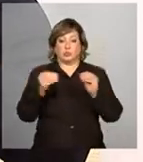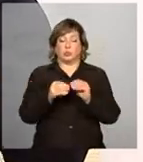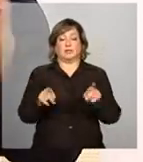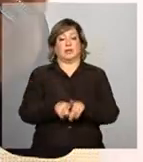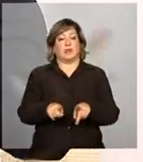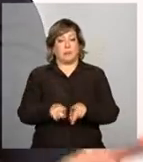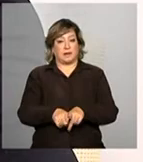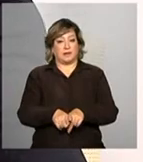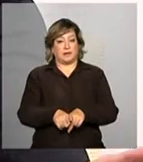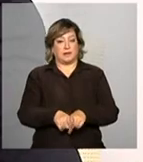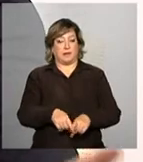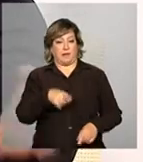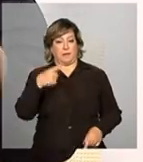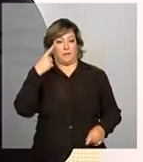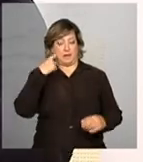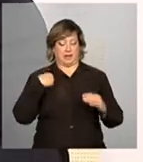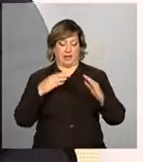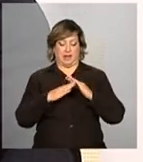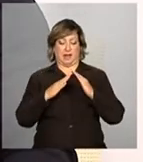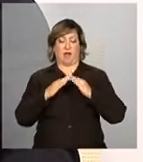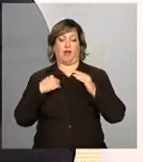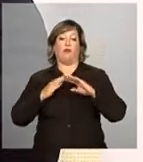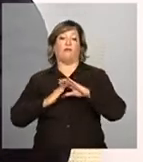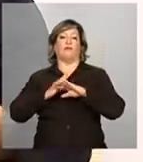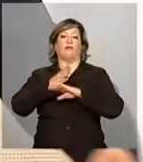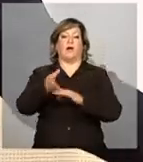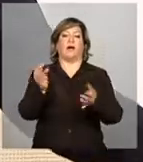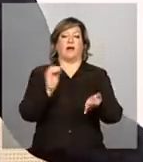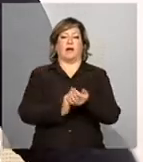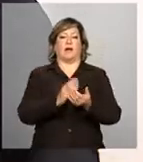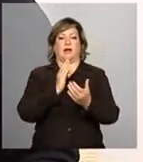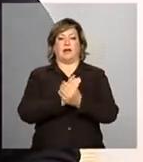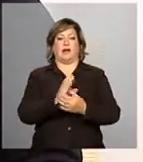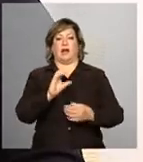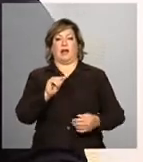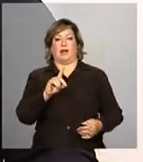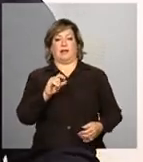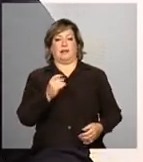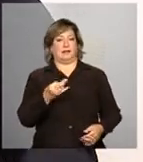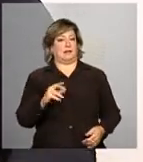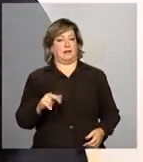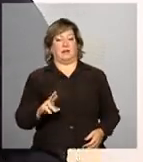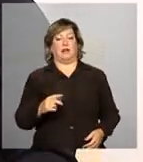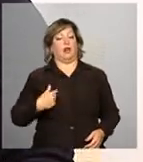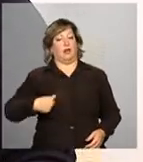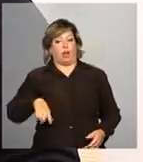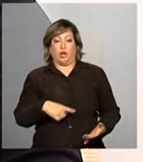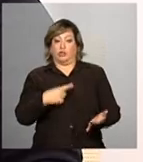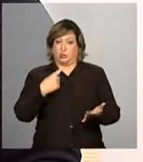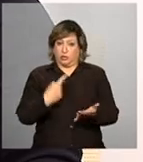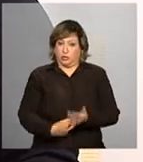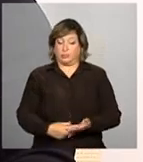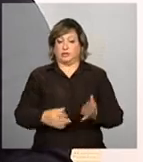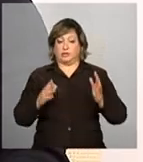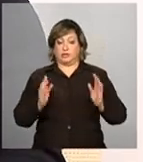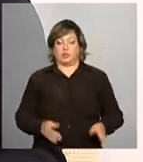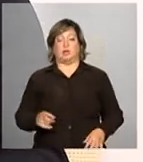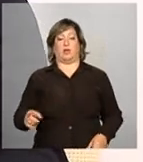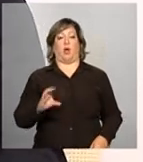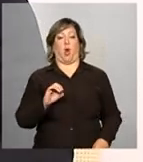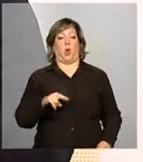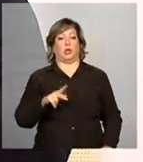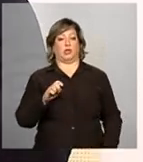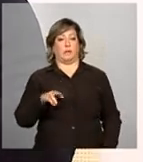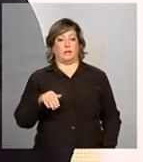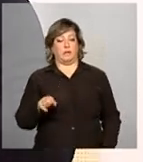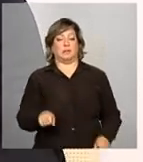para ir cadastrar nós temos que instituir nós nos comprometemos com com com gemas e com sérias de que a gente